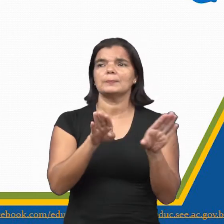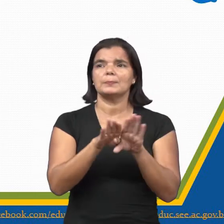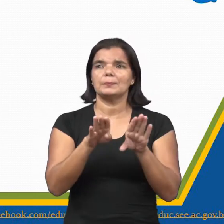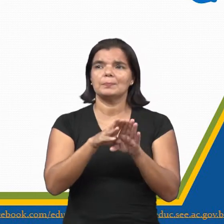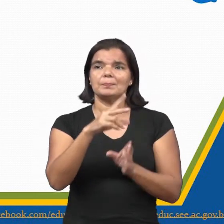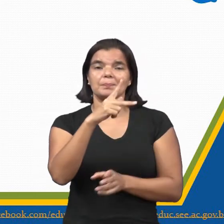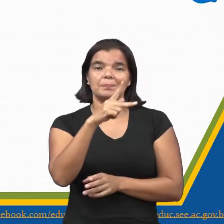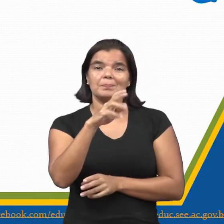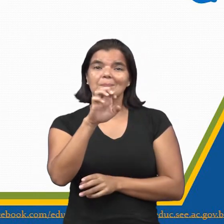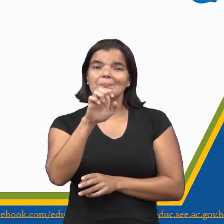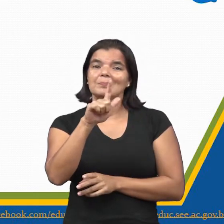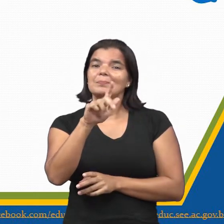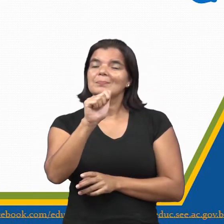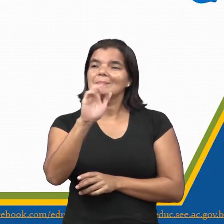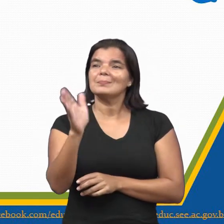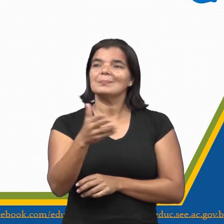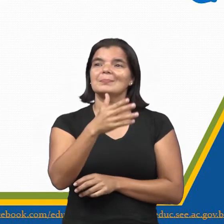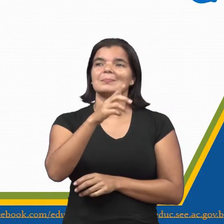olha só.